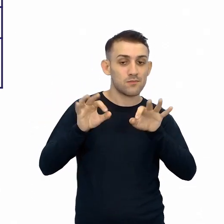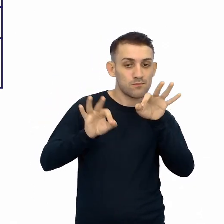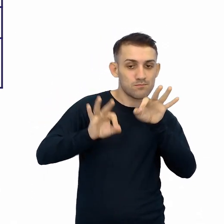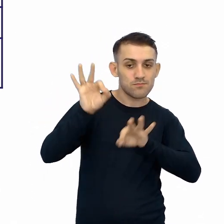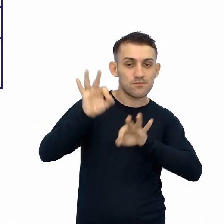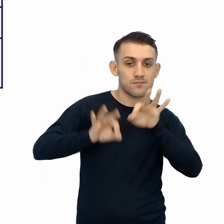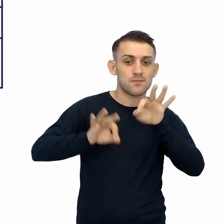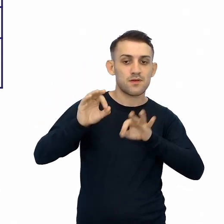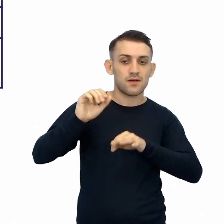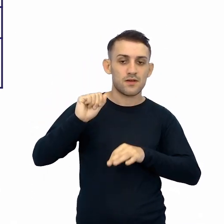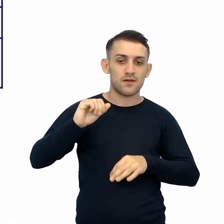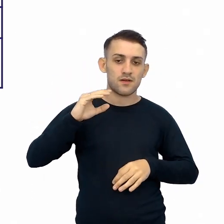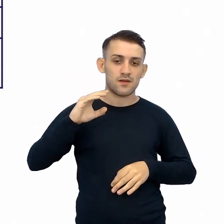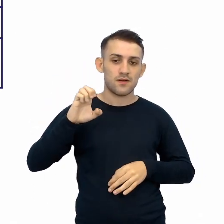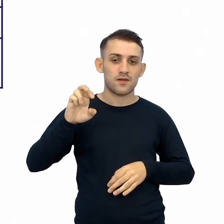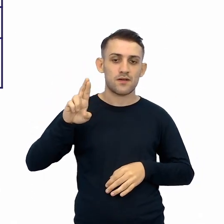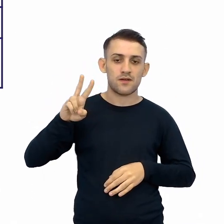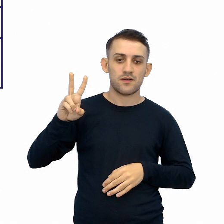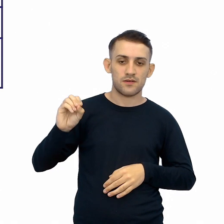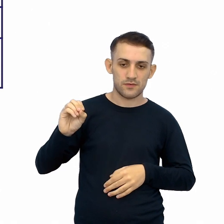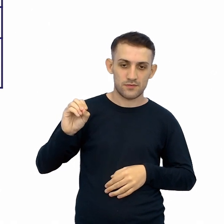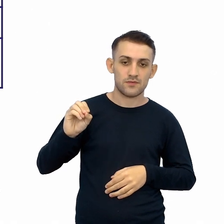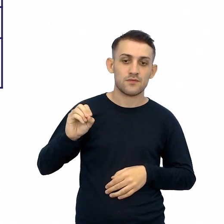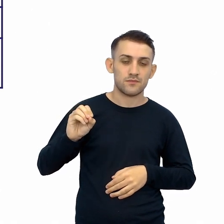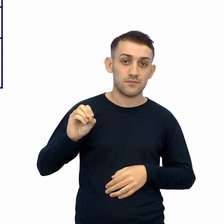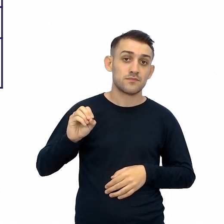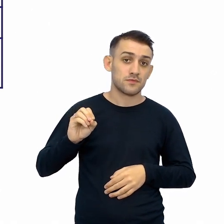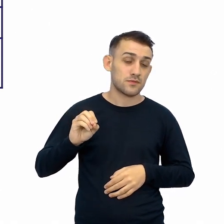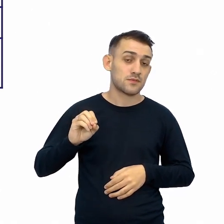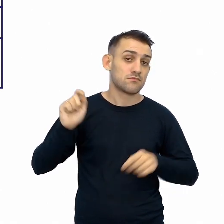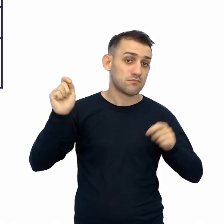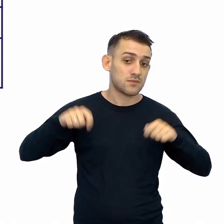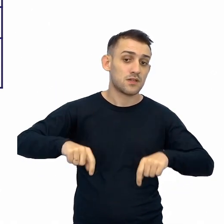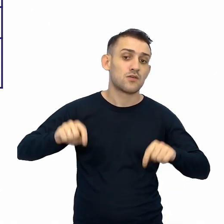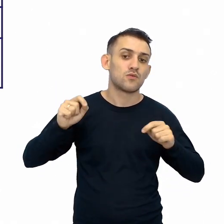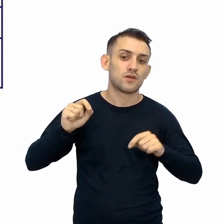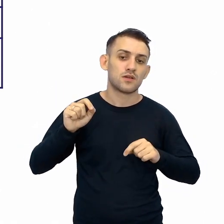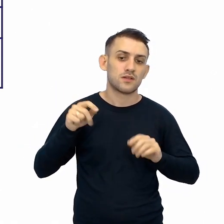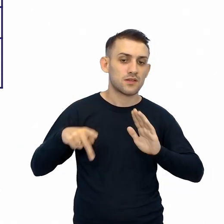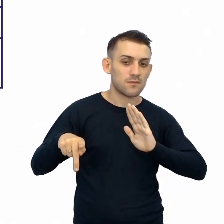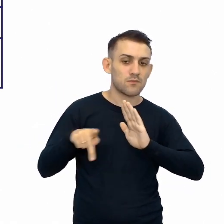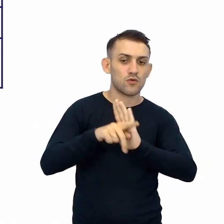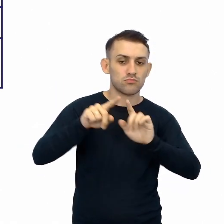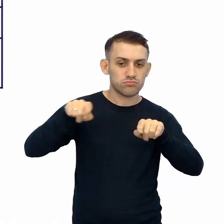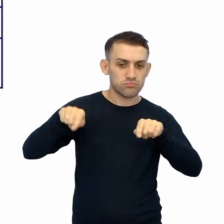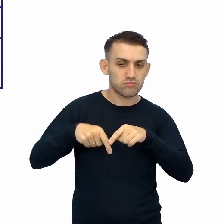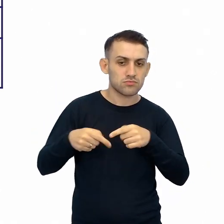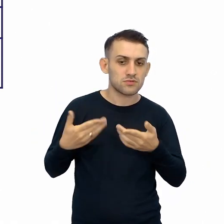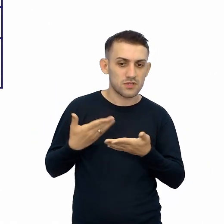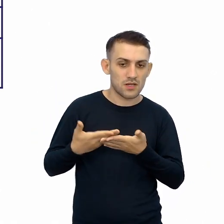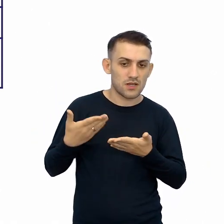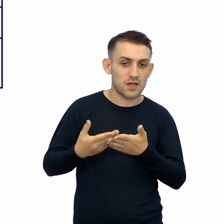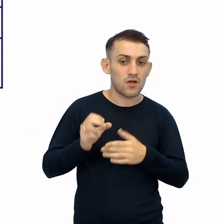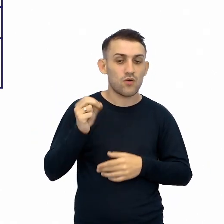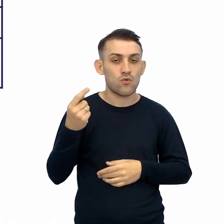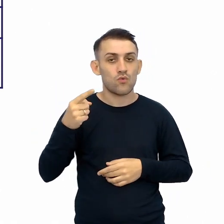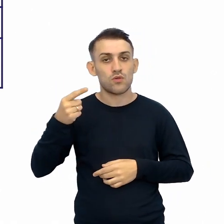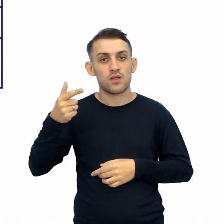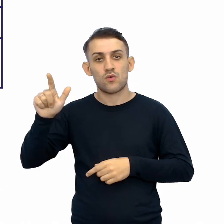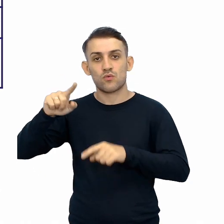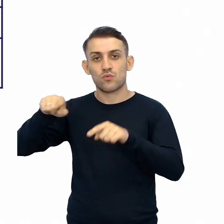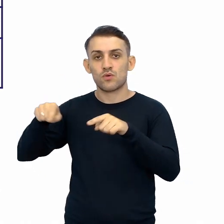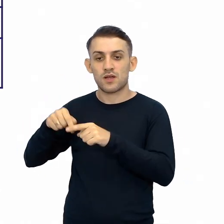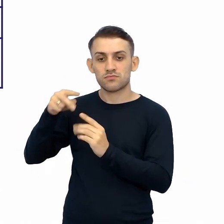um acervo de livros, né? E esse acervo pode estar na própria sala, na sala de leitura,